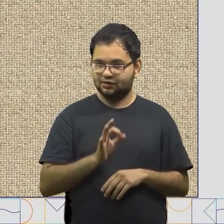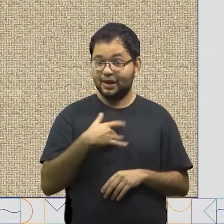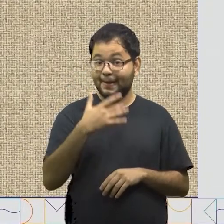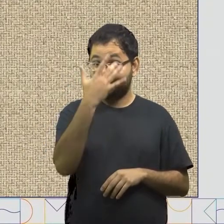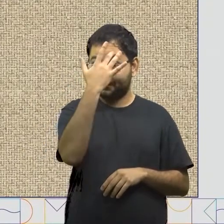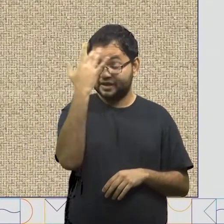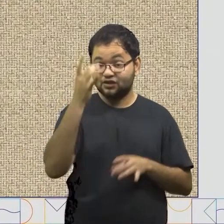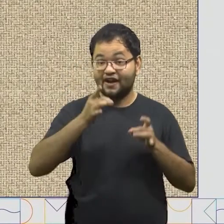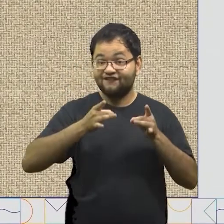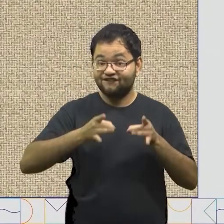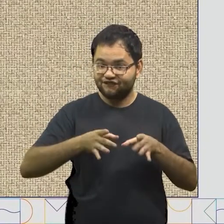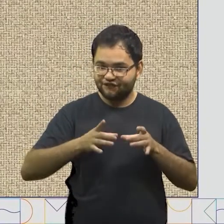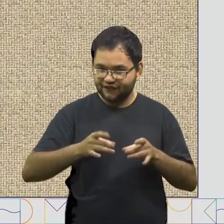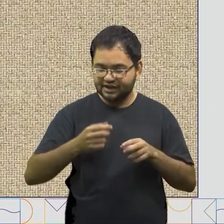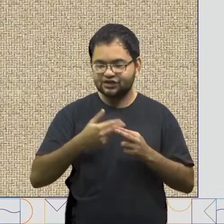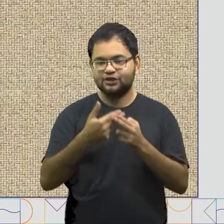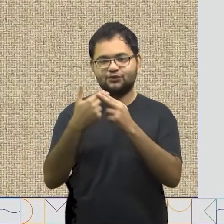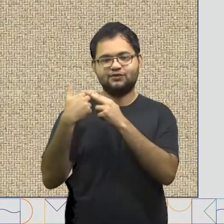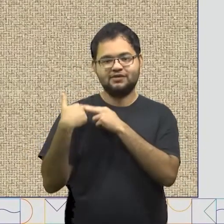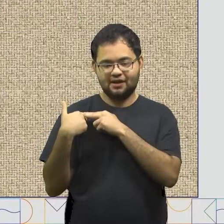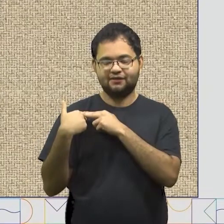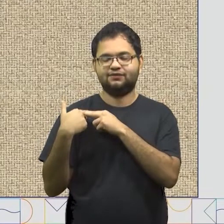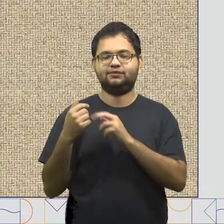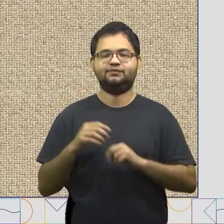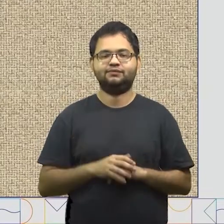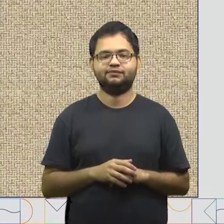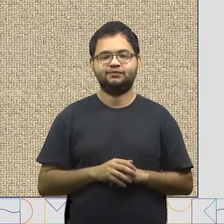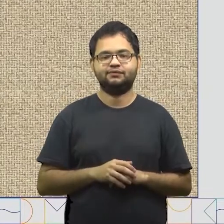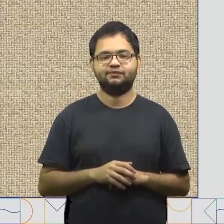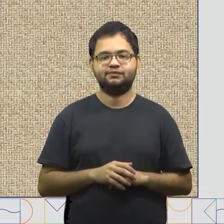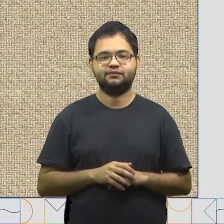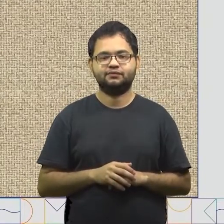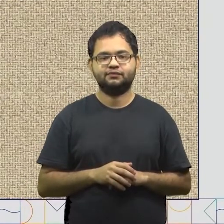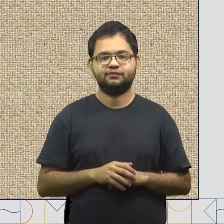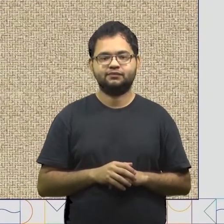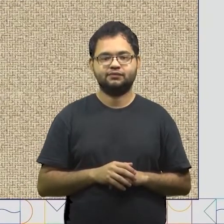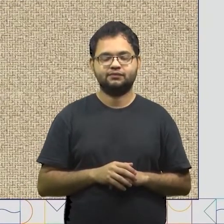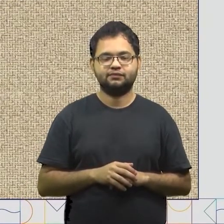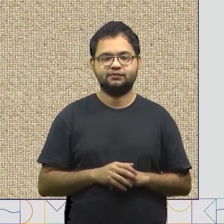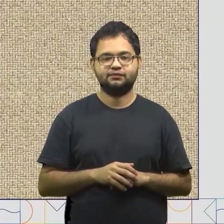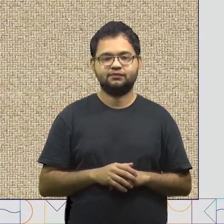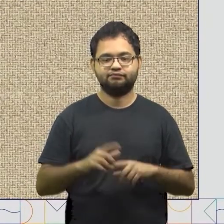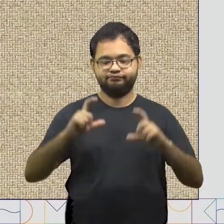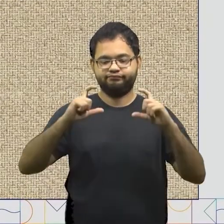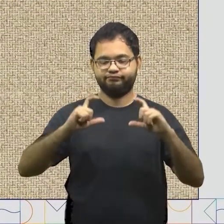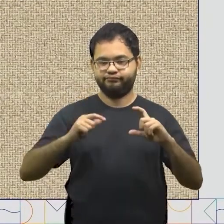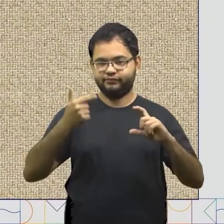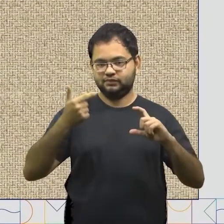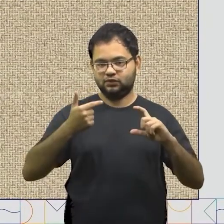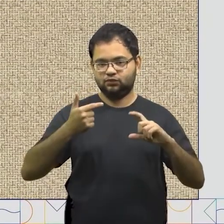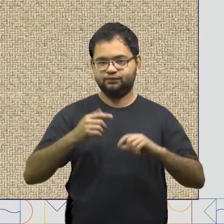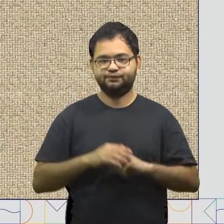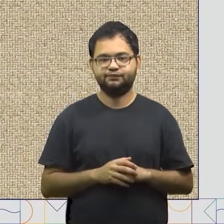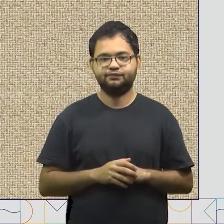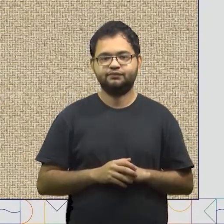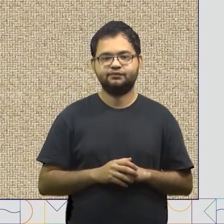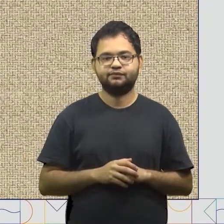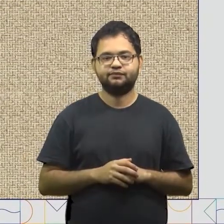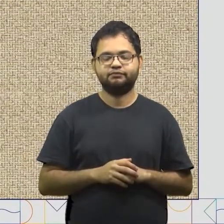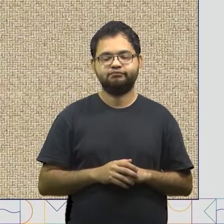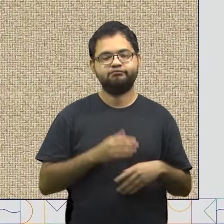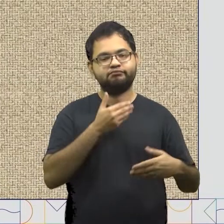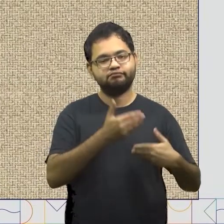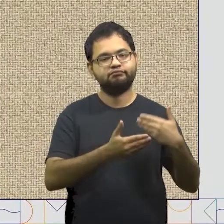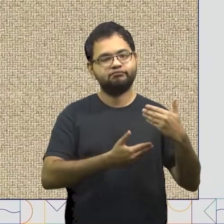eram os Mercadores que fazer essa atividade Meus parabéns para cada certo vamos ao segundo trecho aos poucos os